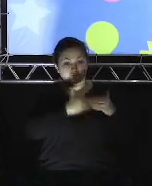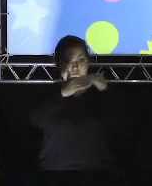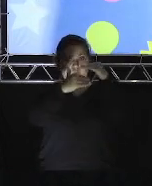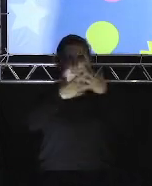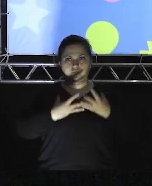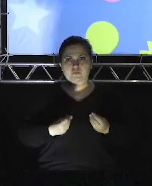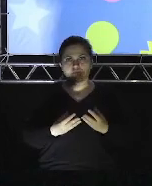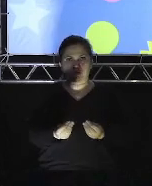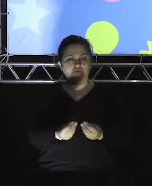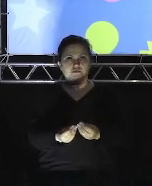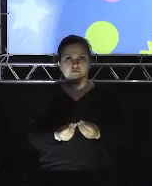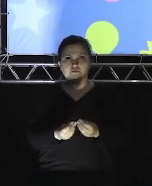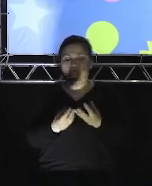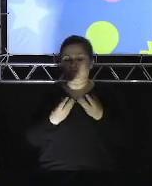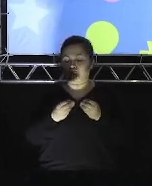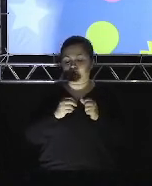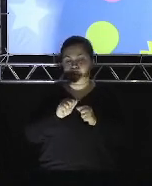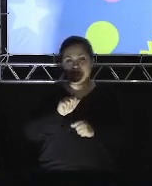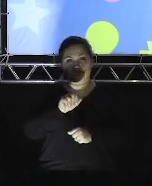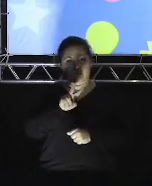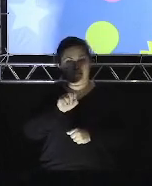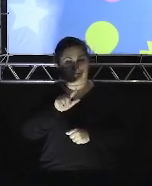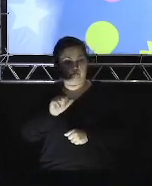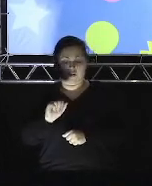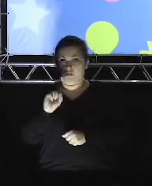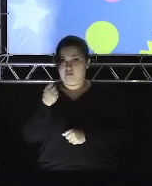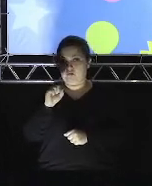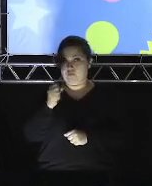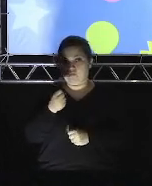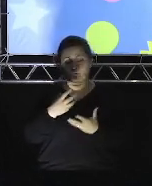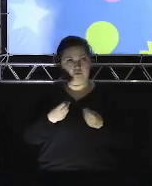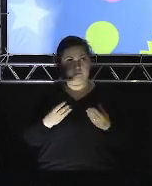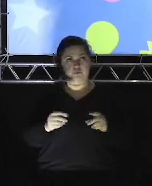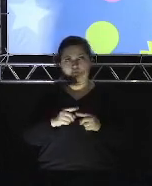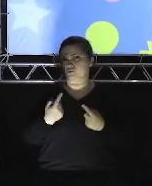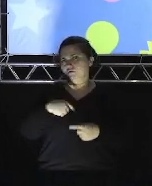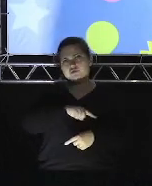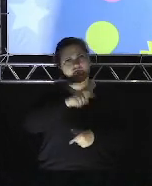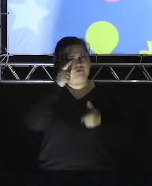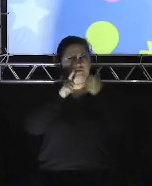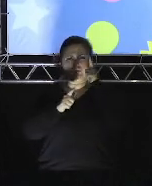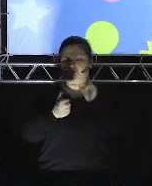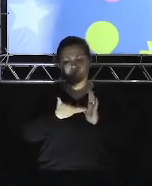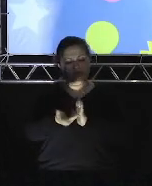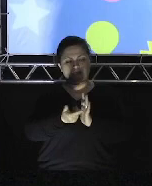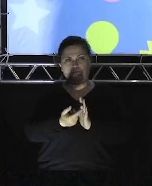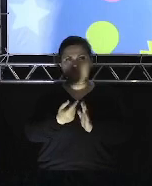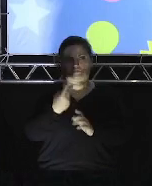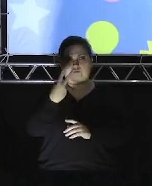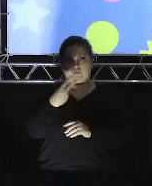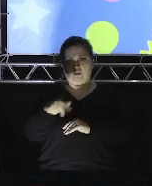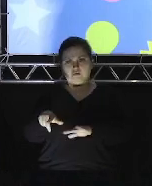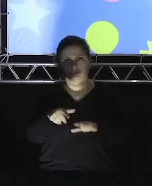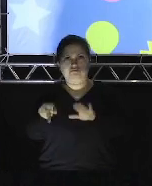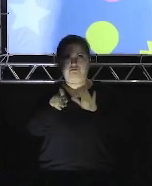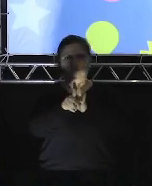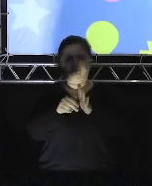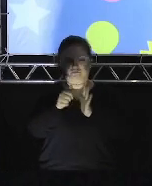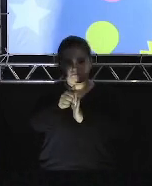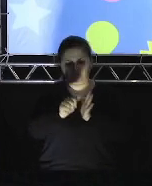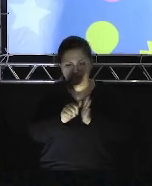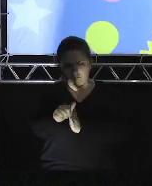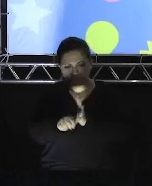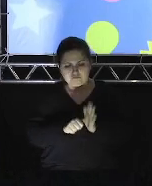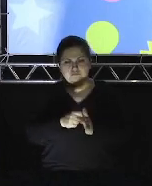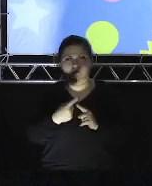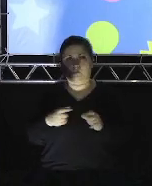muito, rampou muito vagas. Só que a gente não consegue ter um agilista a cada duas squads, porque a gente vai encher muito a